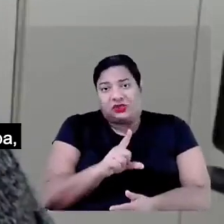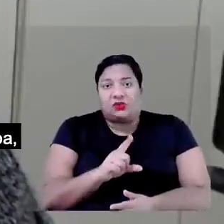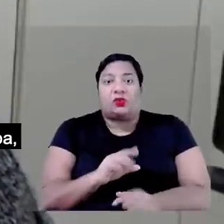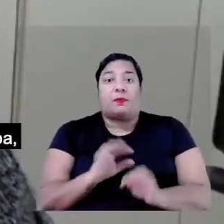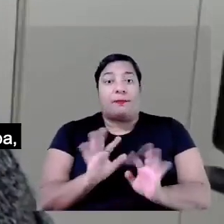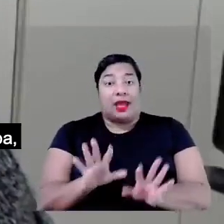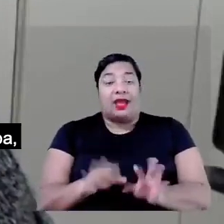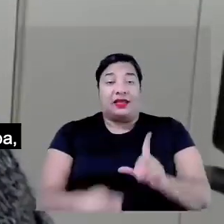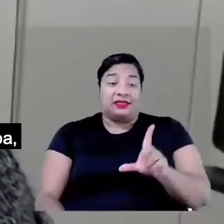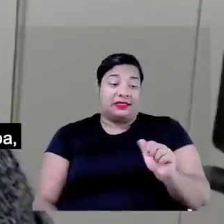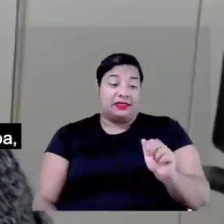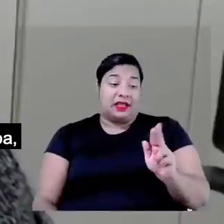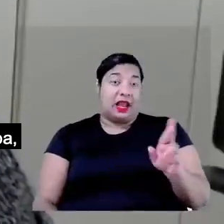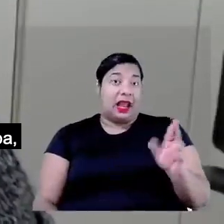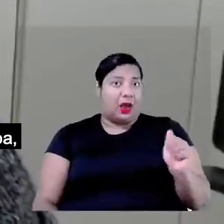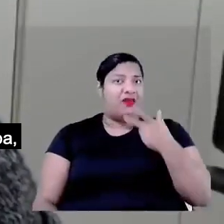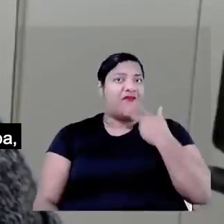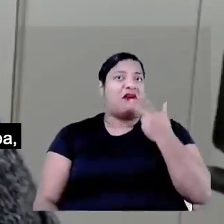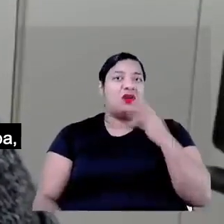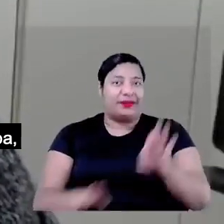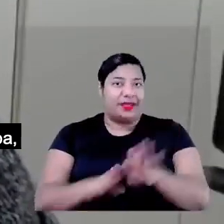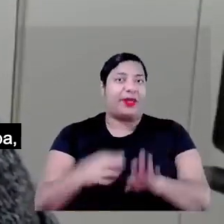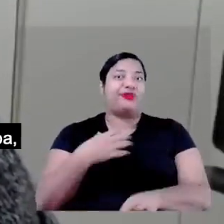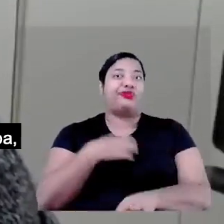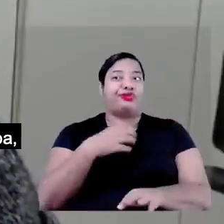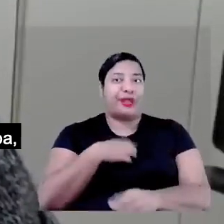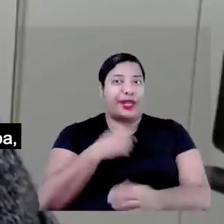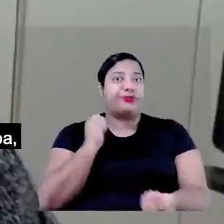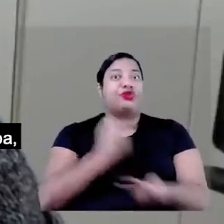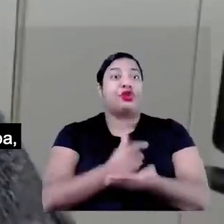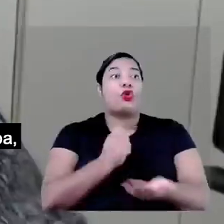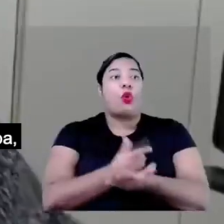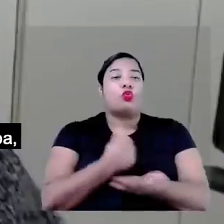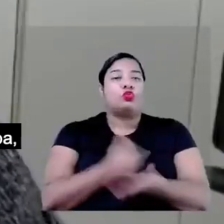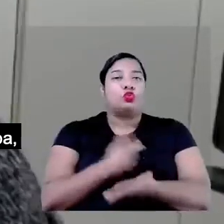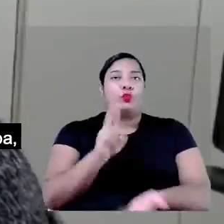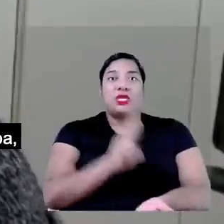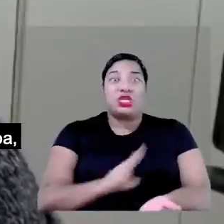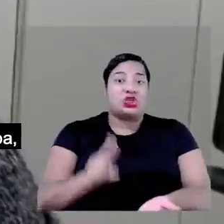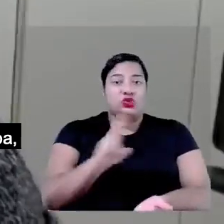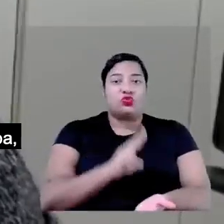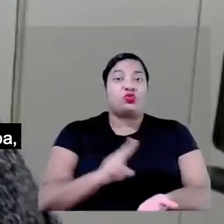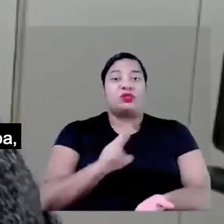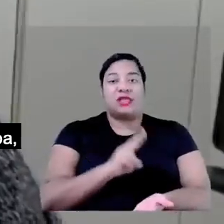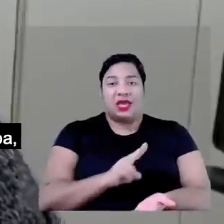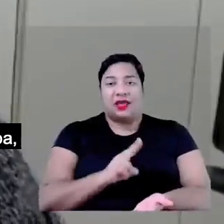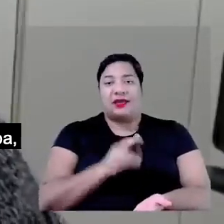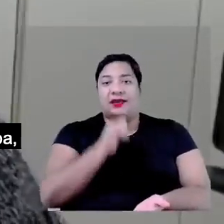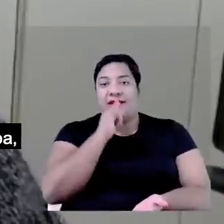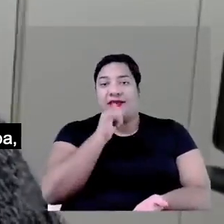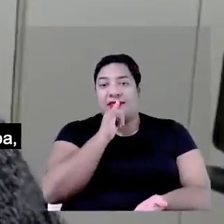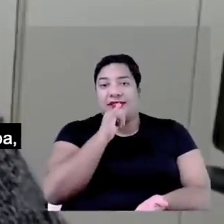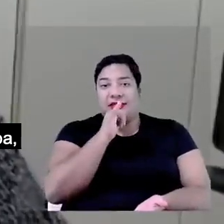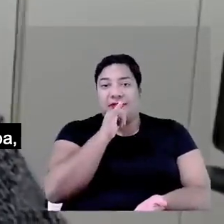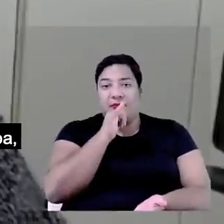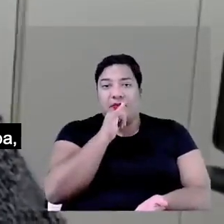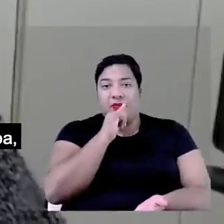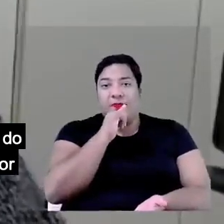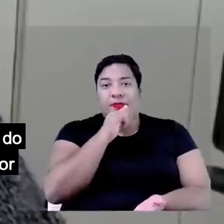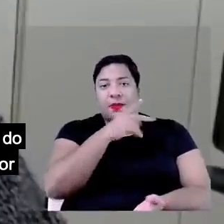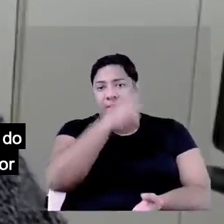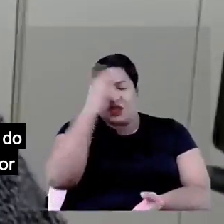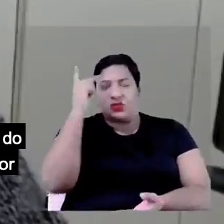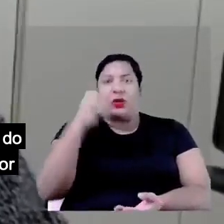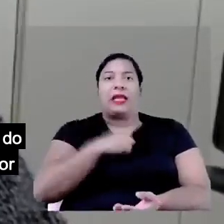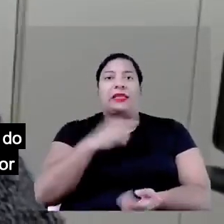colocou, também interferem, né? Então, por que a gente acaba, quem tem veículo, né? Qual é o critério que é utilizado para